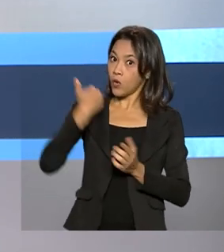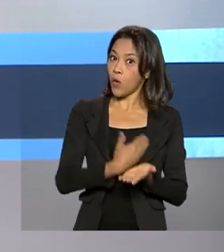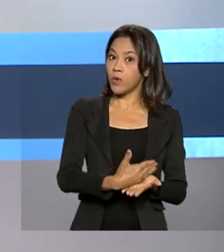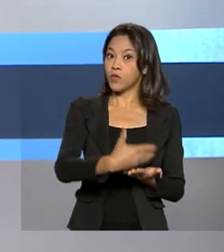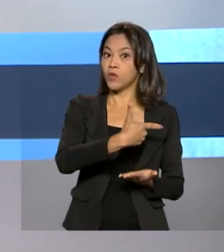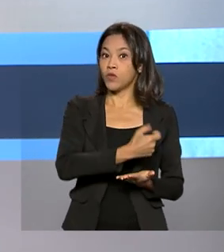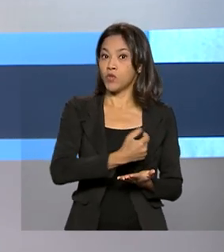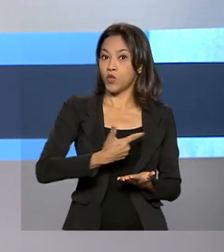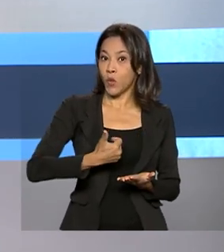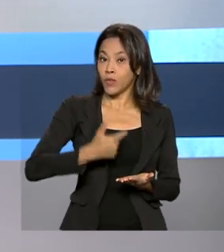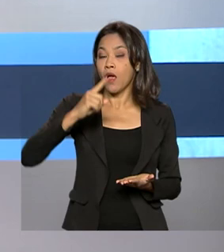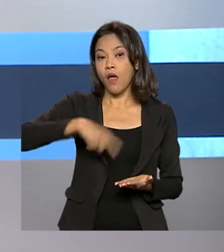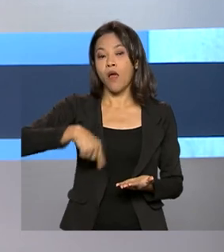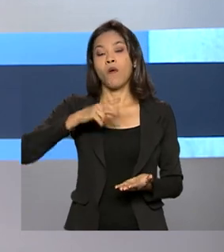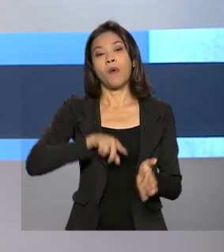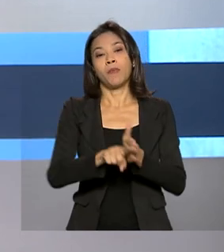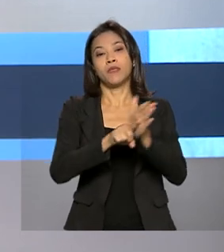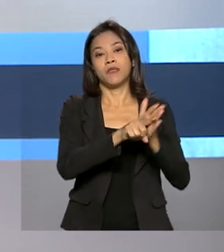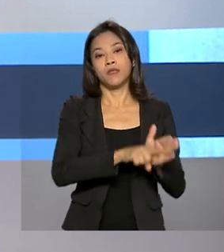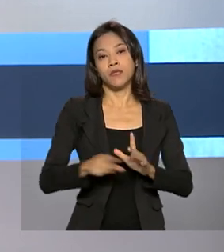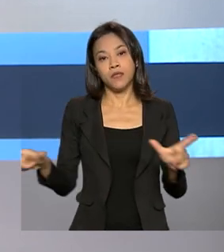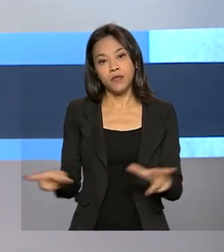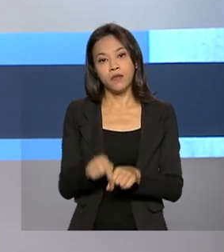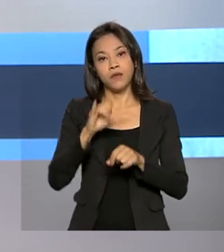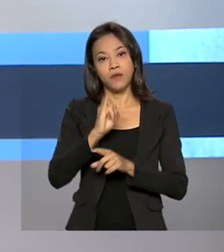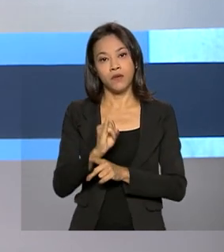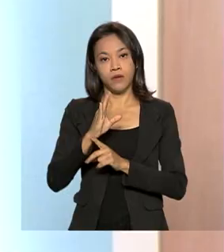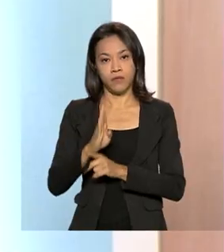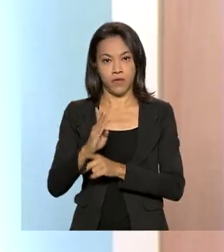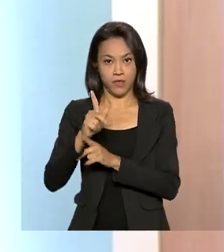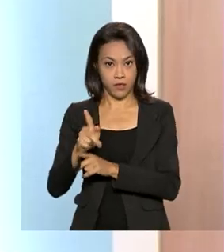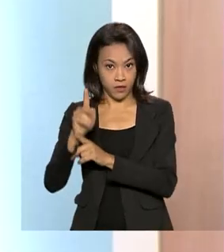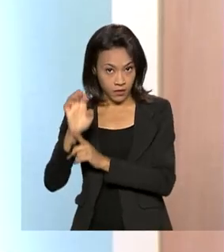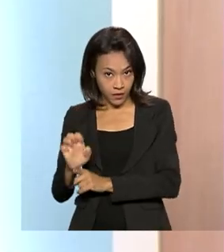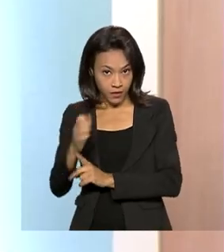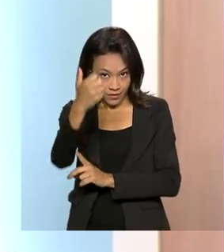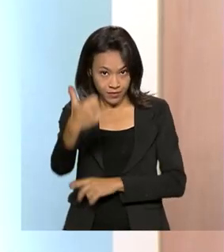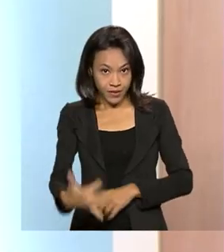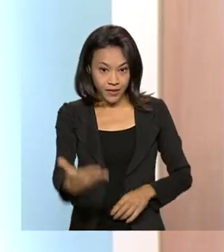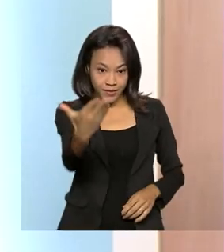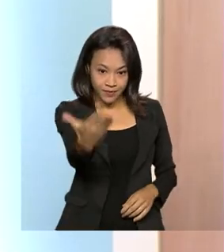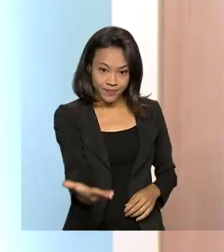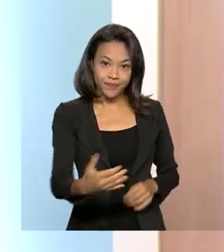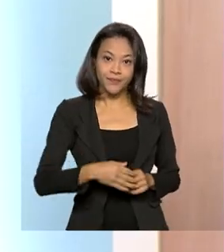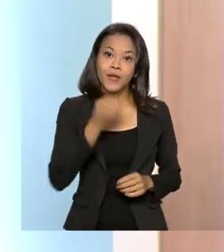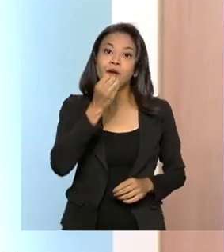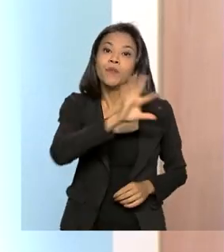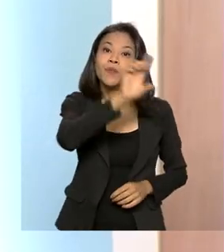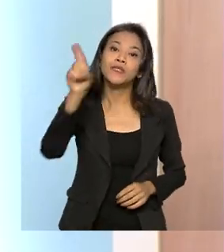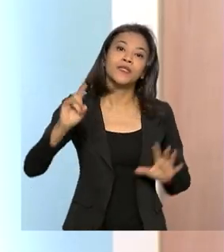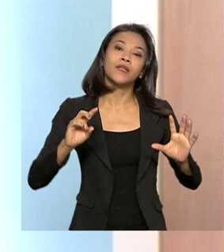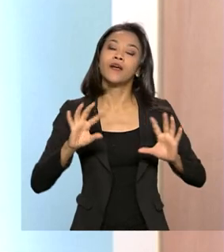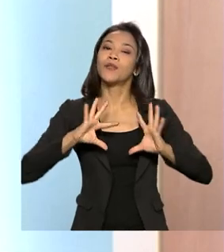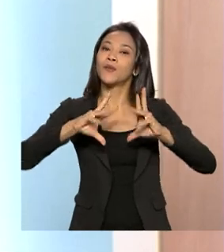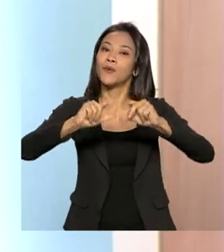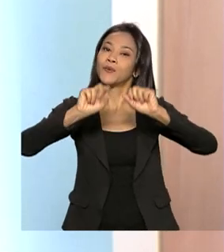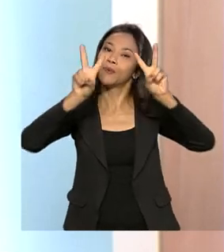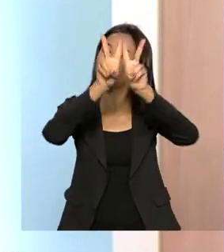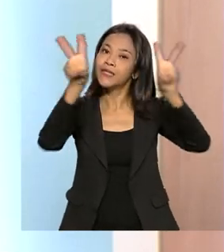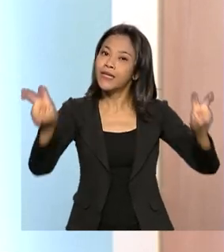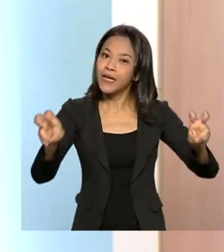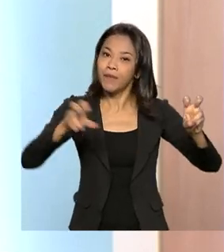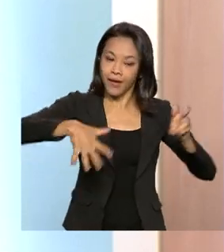A pesquisa é do IBGE e quem comenta é Ricardo Caldas. Bom dia, bom dia a todos. O nosso tema de hoje é o setor de